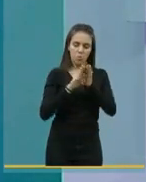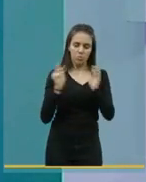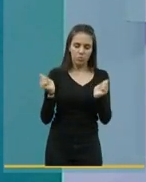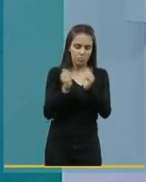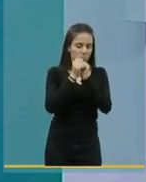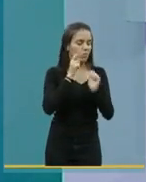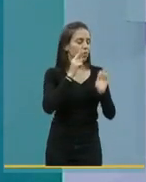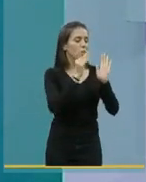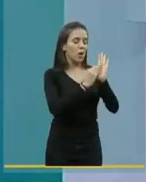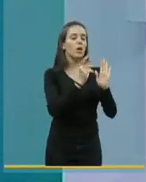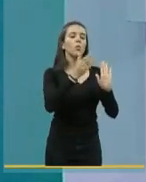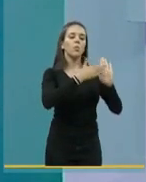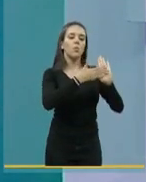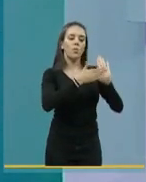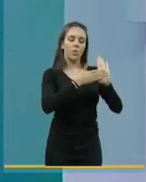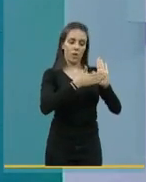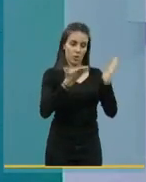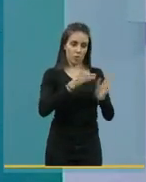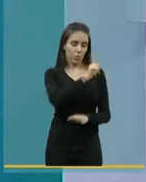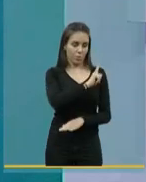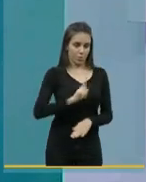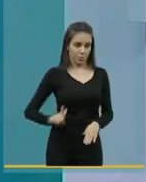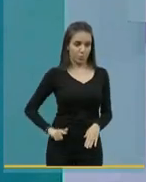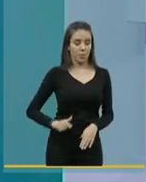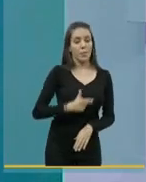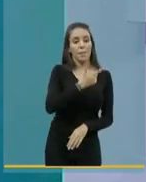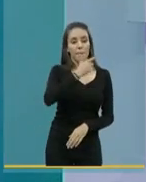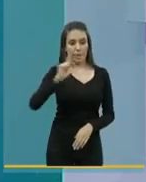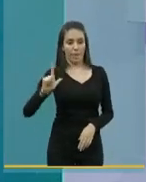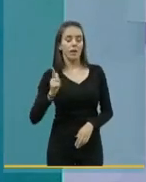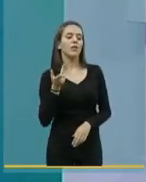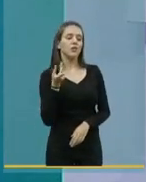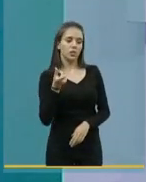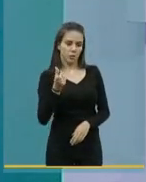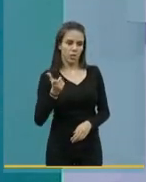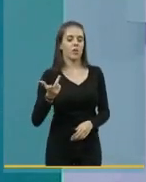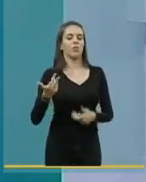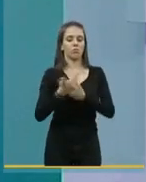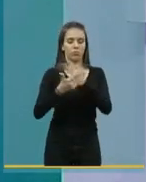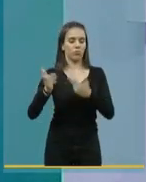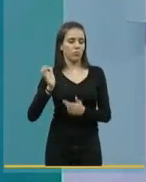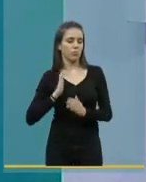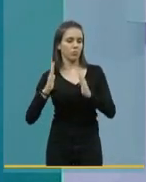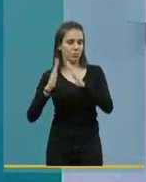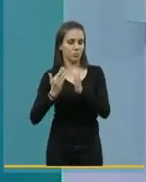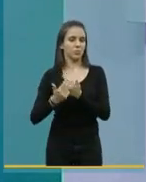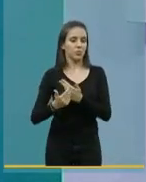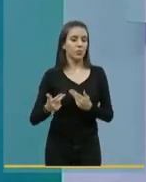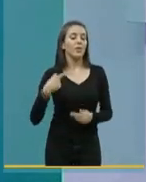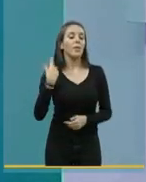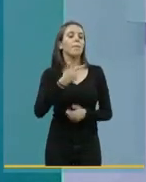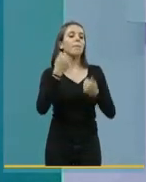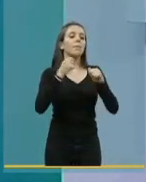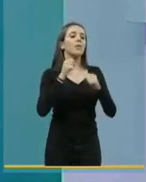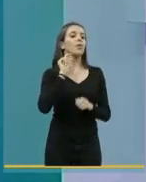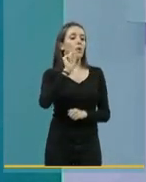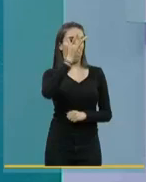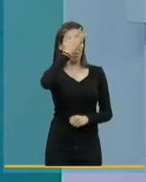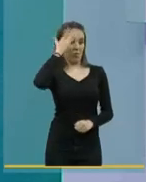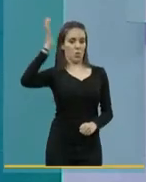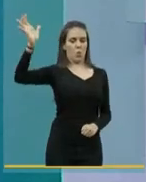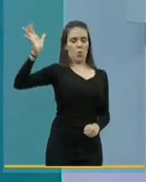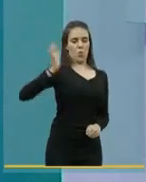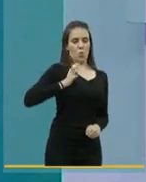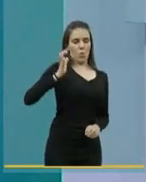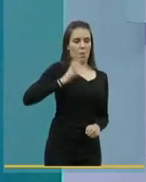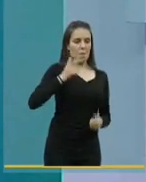nosso plano de governo do outro lado do lado da renda e do património aí sim nós temos que cobrar dos milionários o